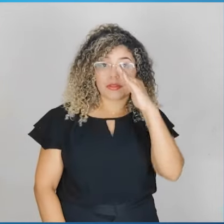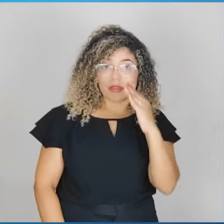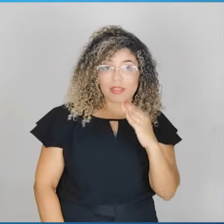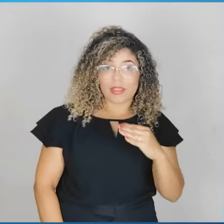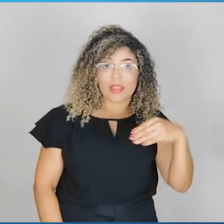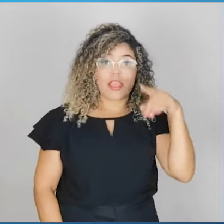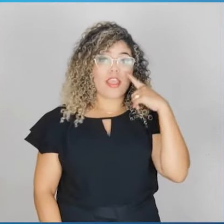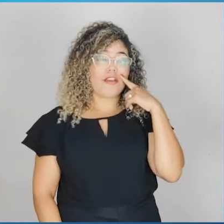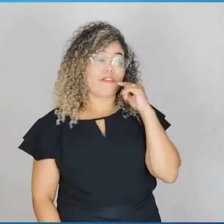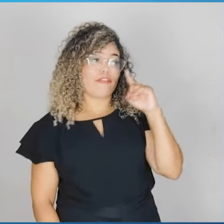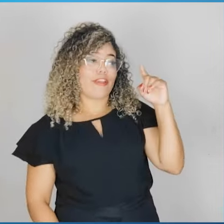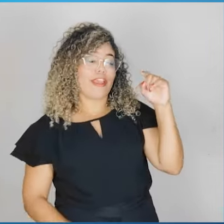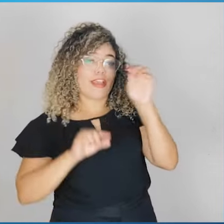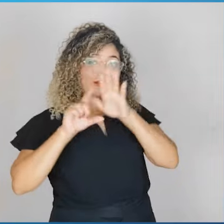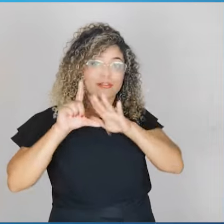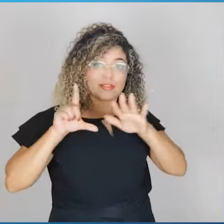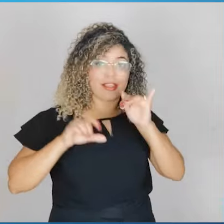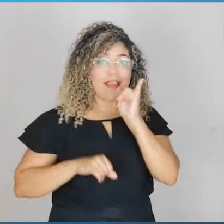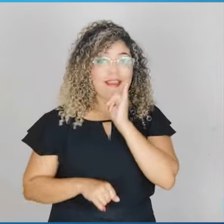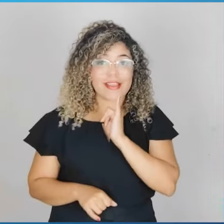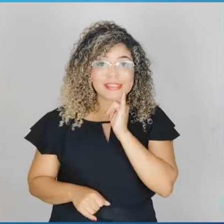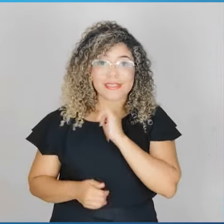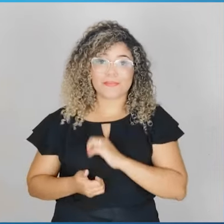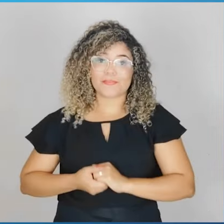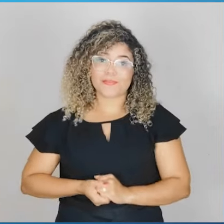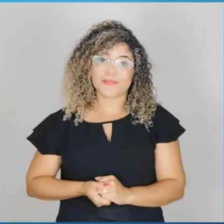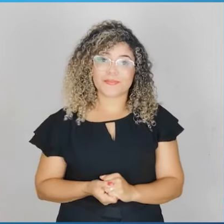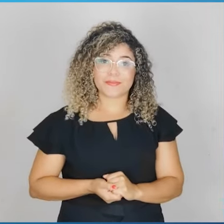da Cordilheira dos Andes como exemplo.